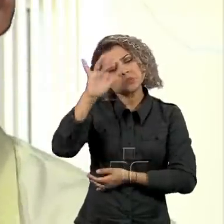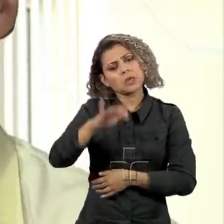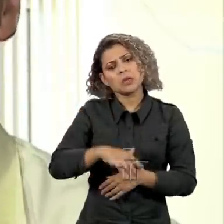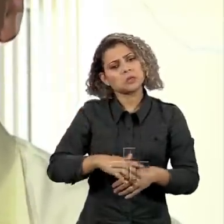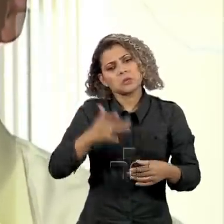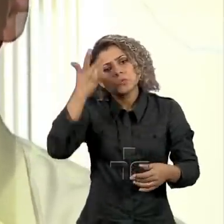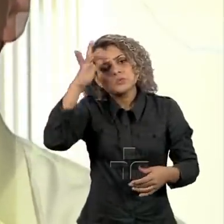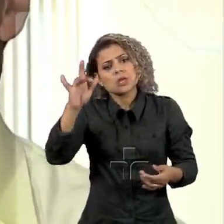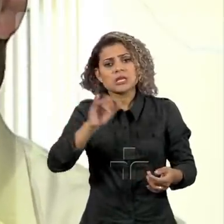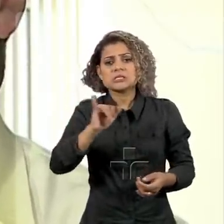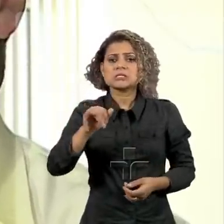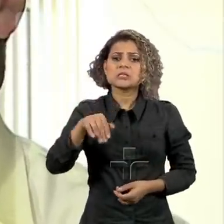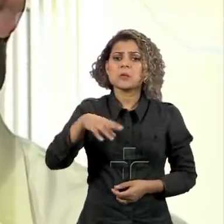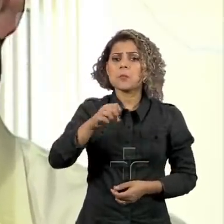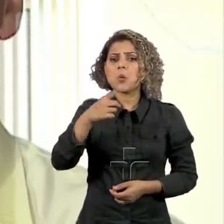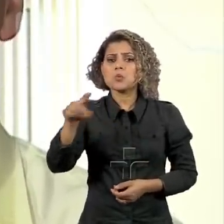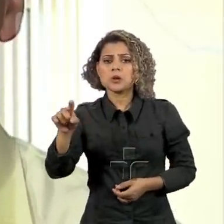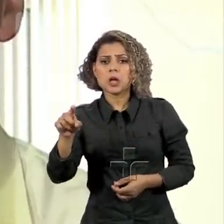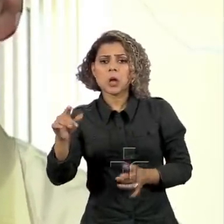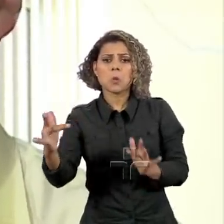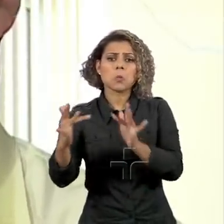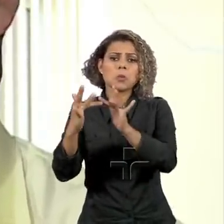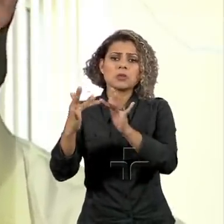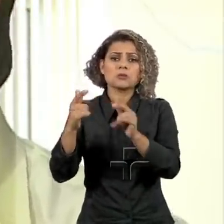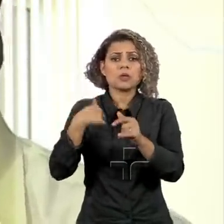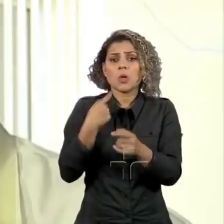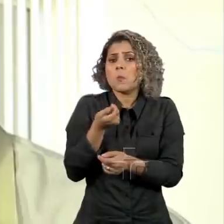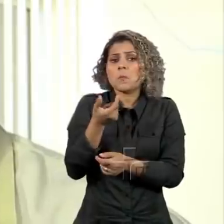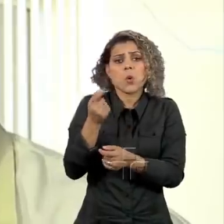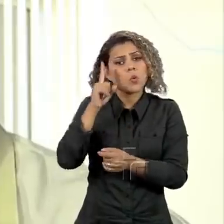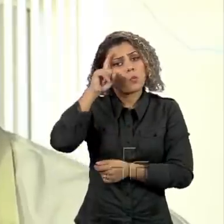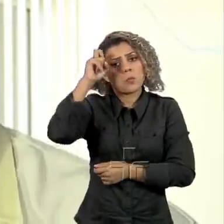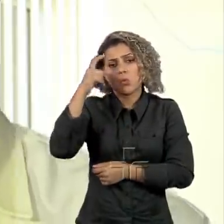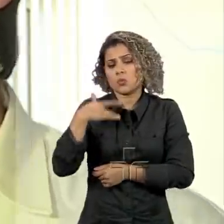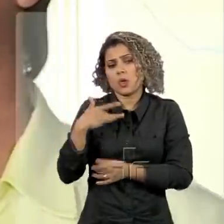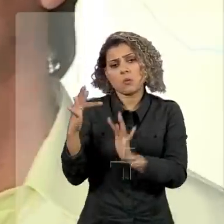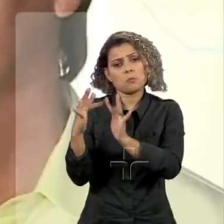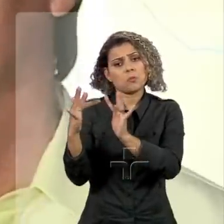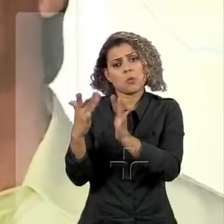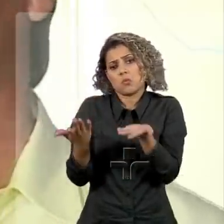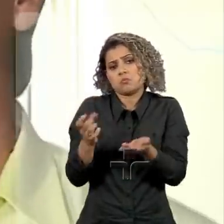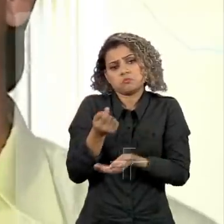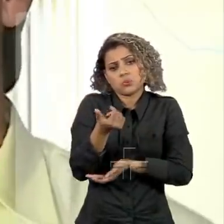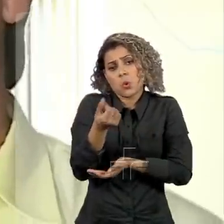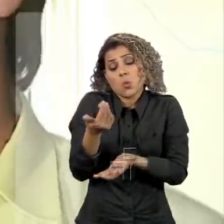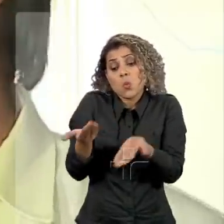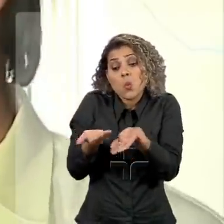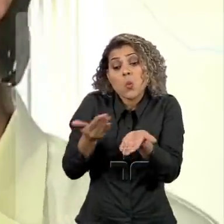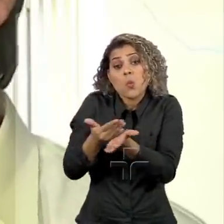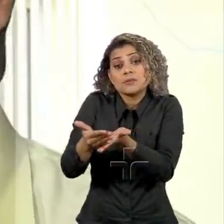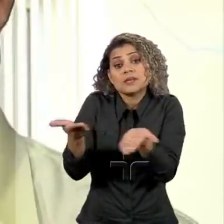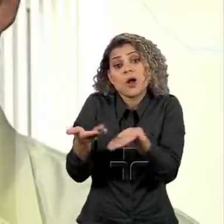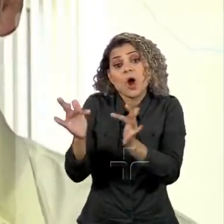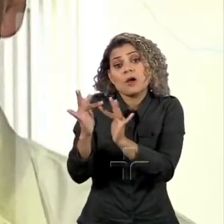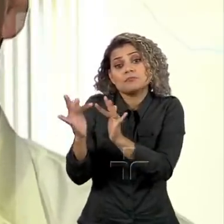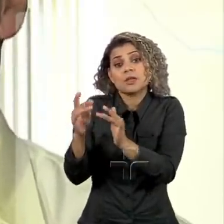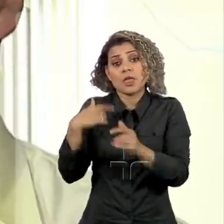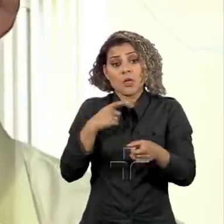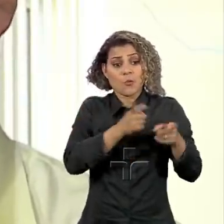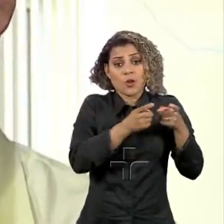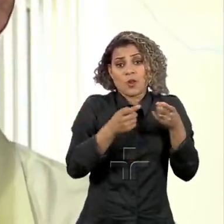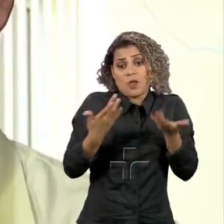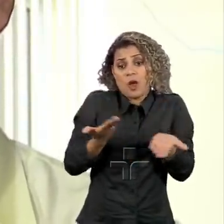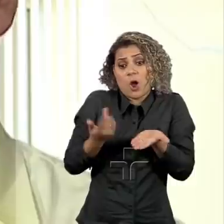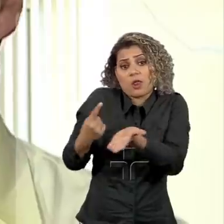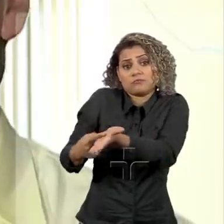Não sei se o Mourão foi embora. Eu tenho pouco contato com o Mourão, estou aprofundando o contato agora com ele. Estava em reunião com ele agora, combinando